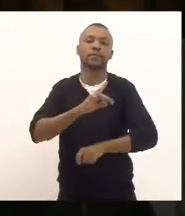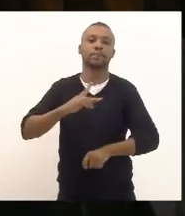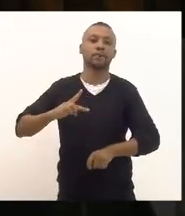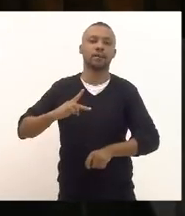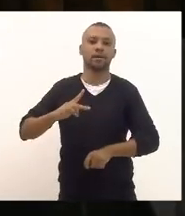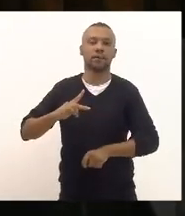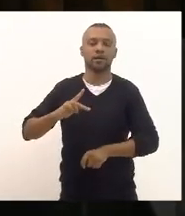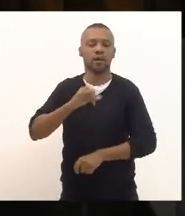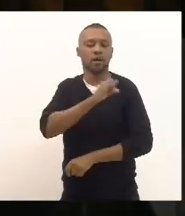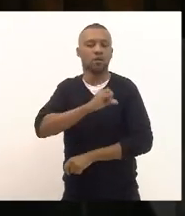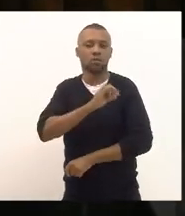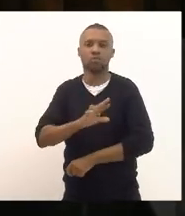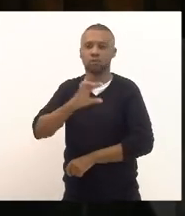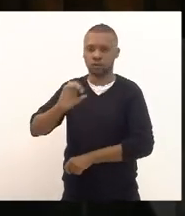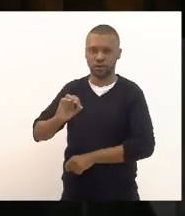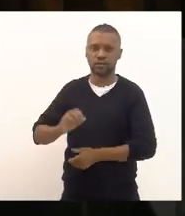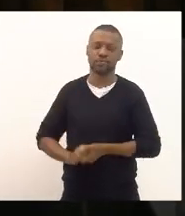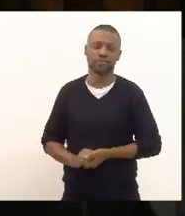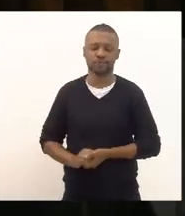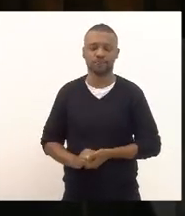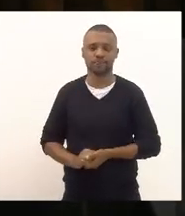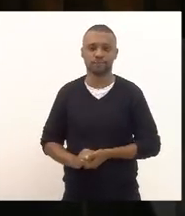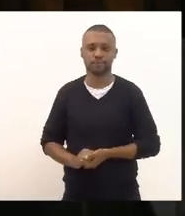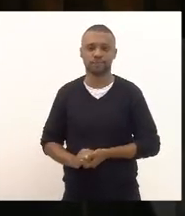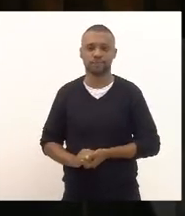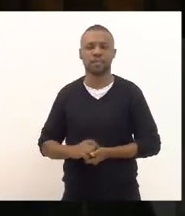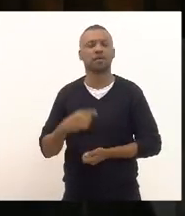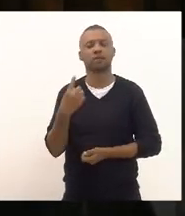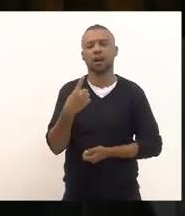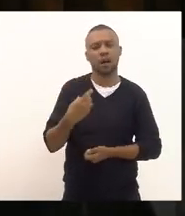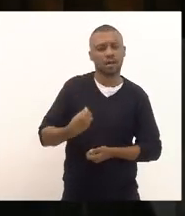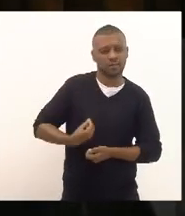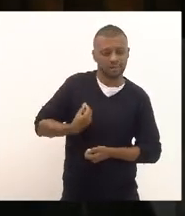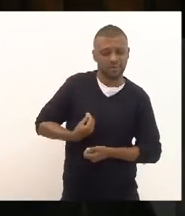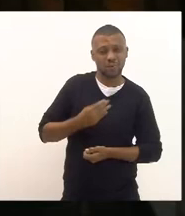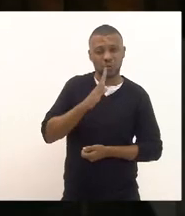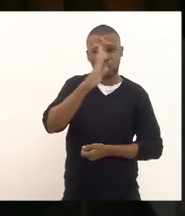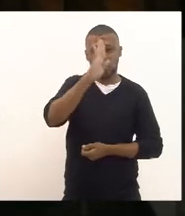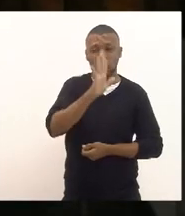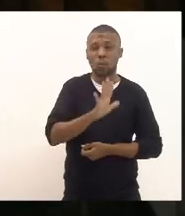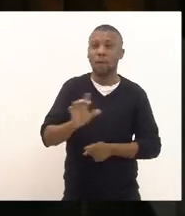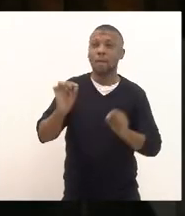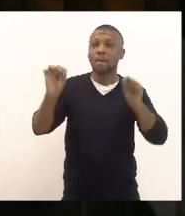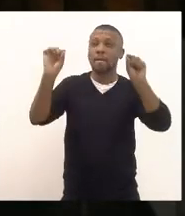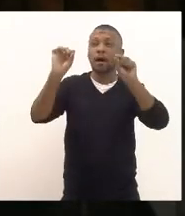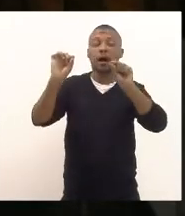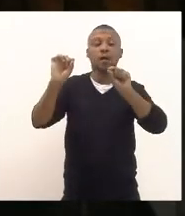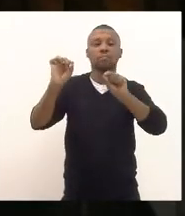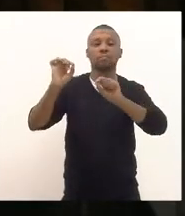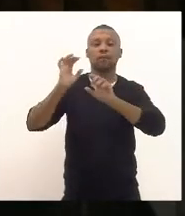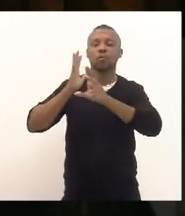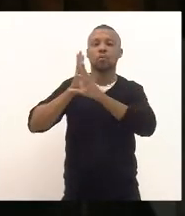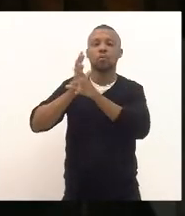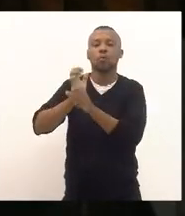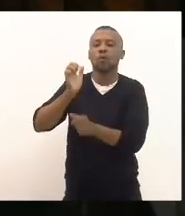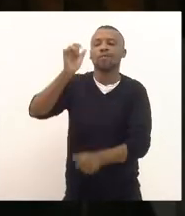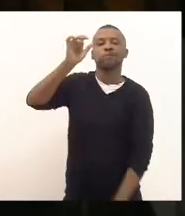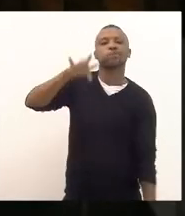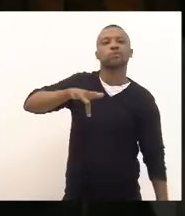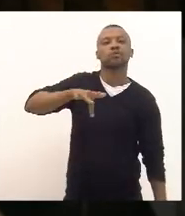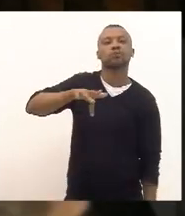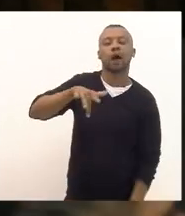do Rio de Janeiro a gente vive no país é que foi o último a abolir a escravidão e que